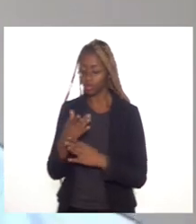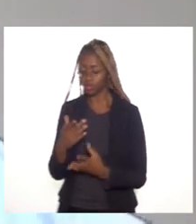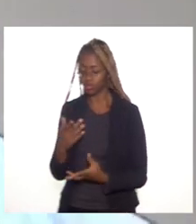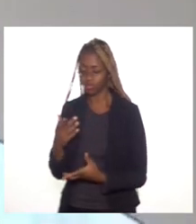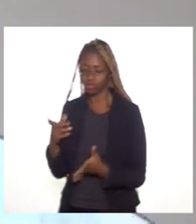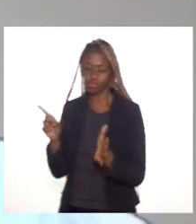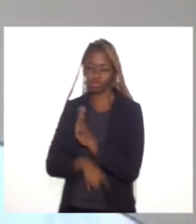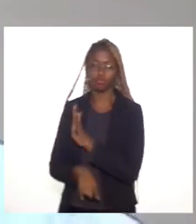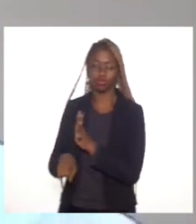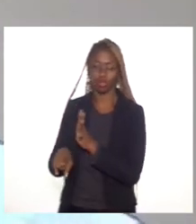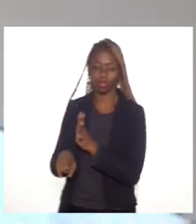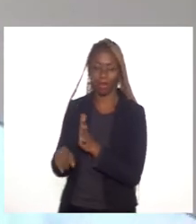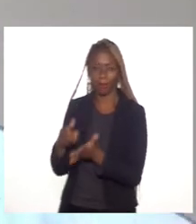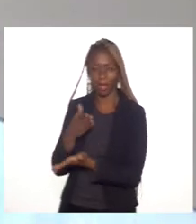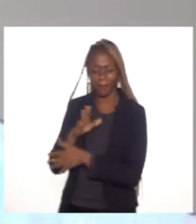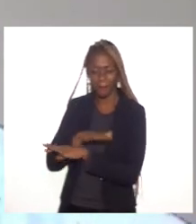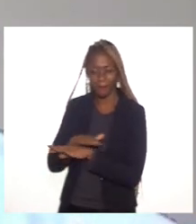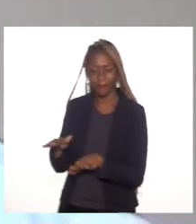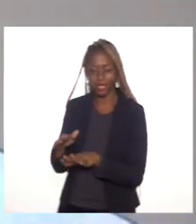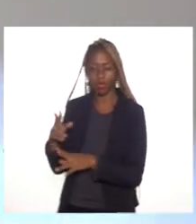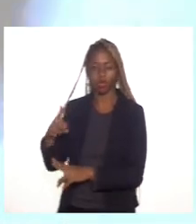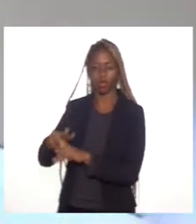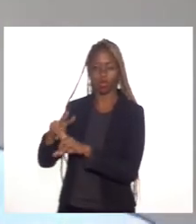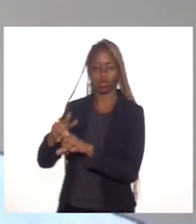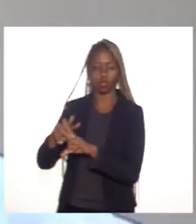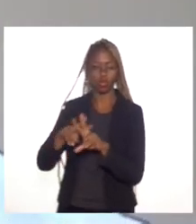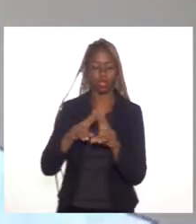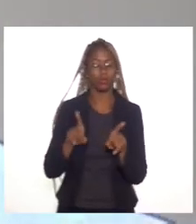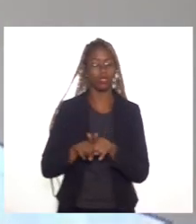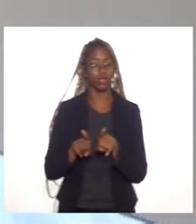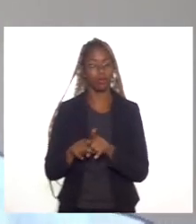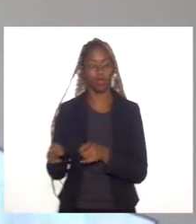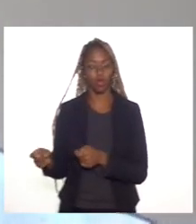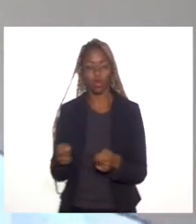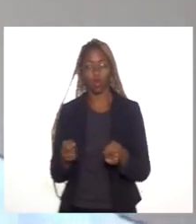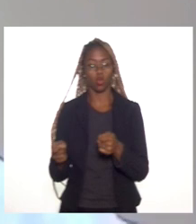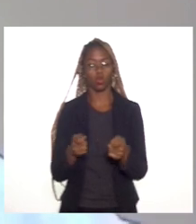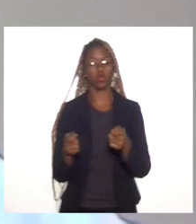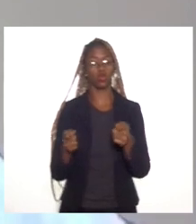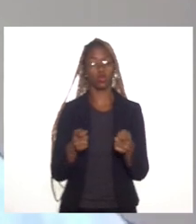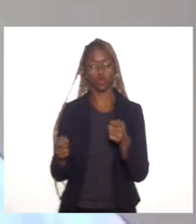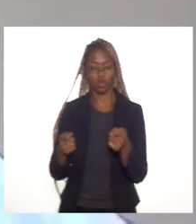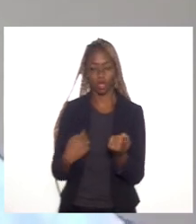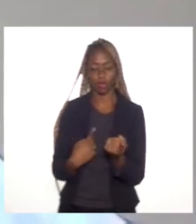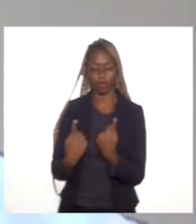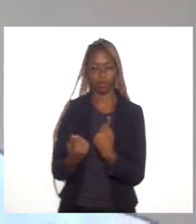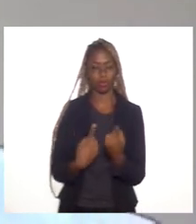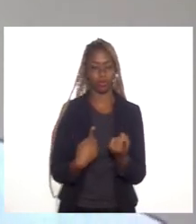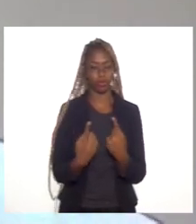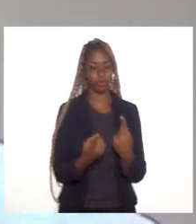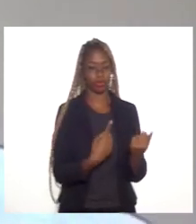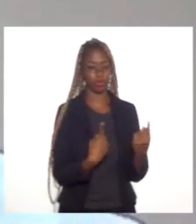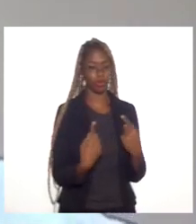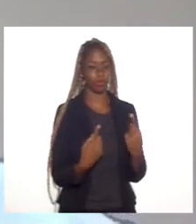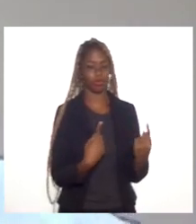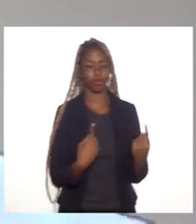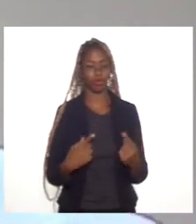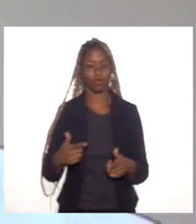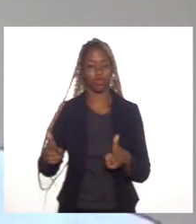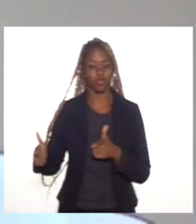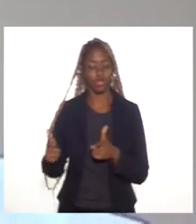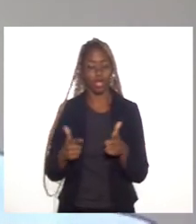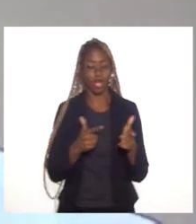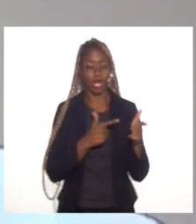outro lado, o controle, isso tem que ser explicitado, o controle do fluxo de armas, né? Que chegam às facções,